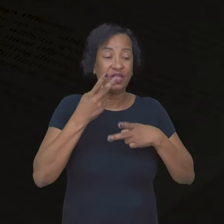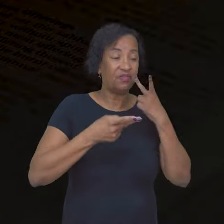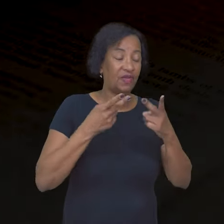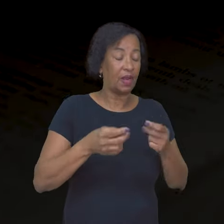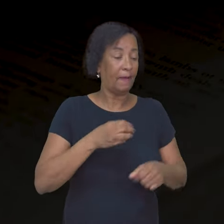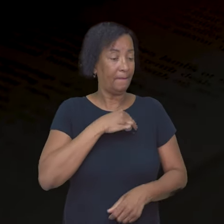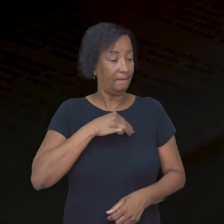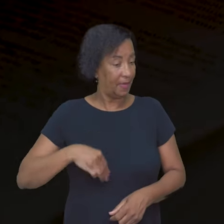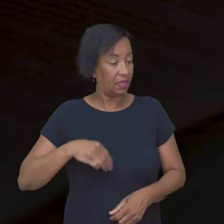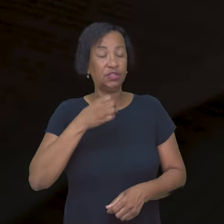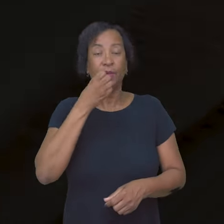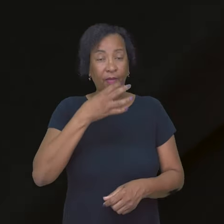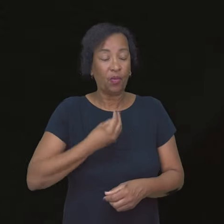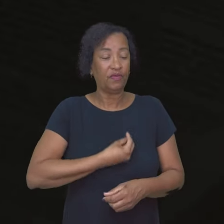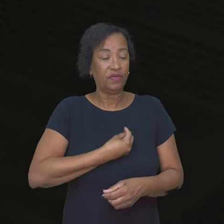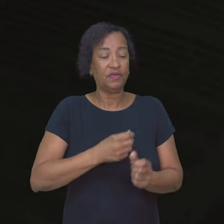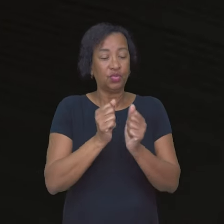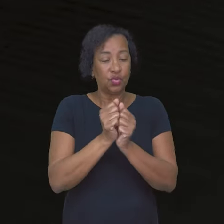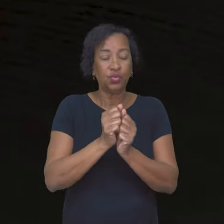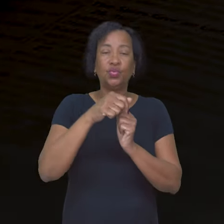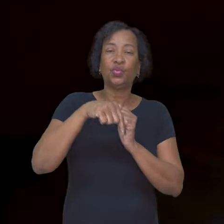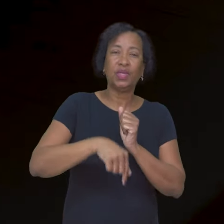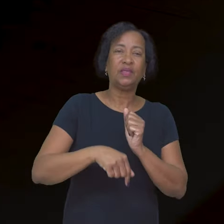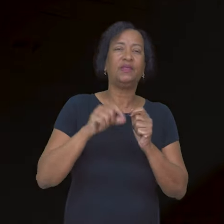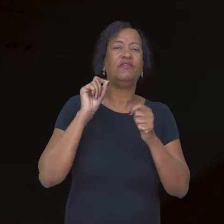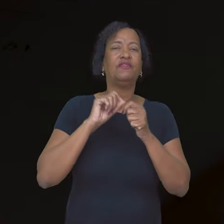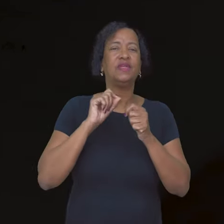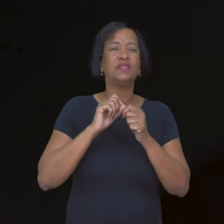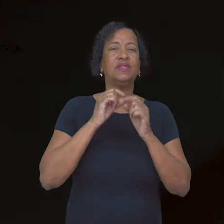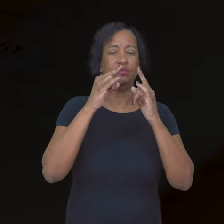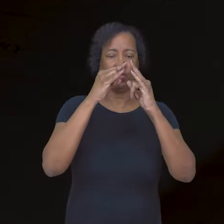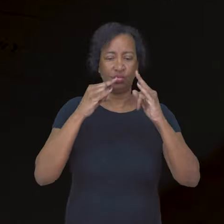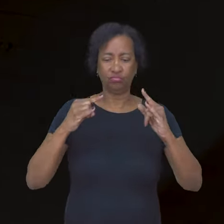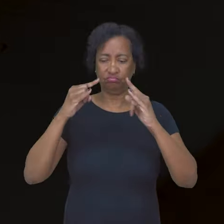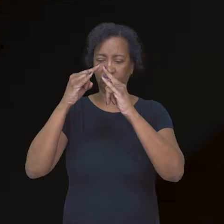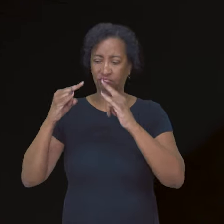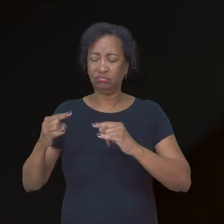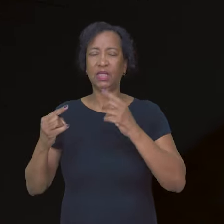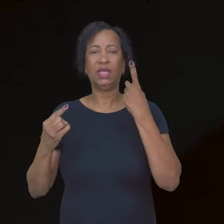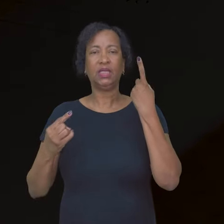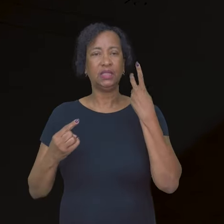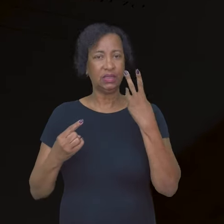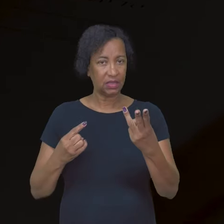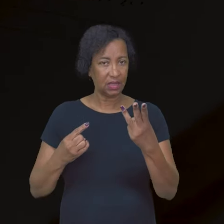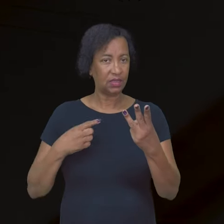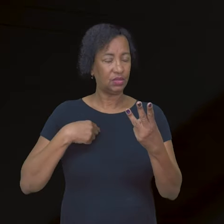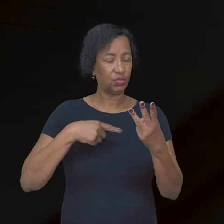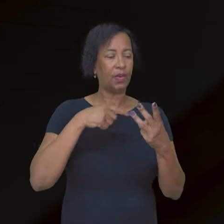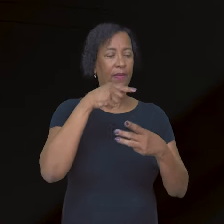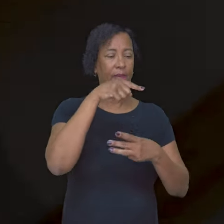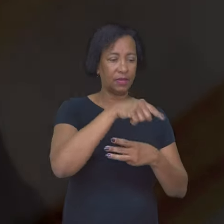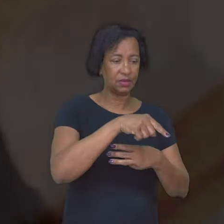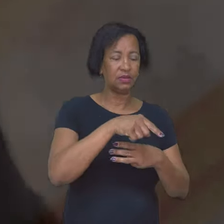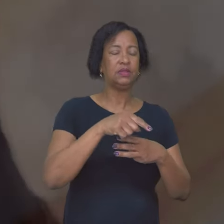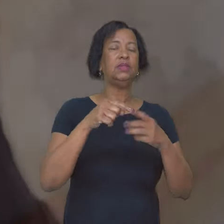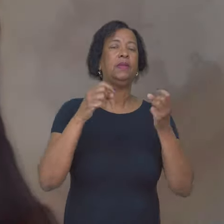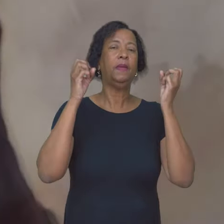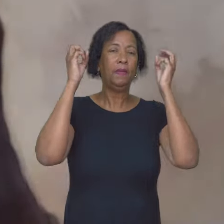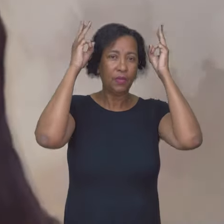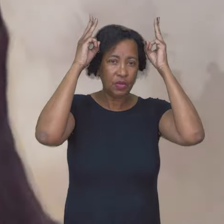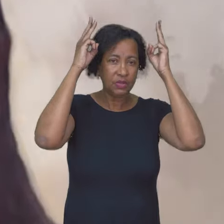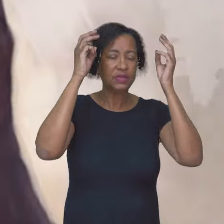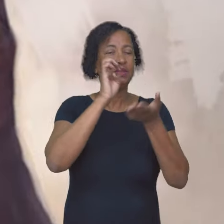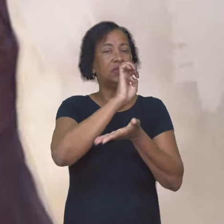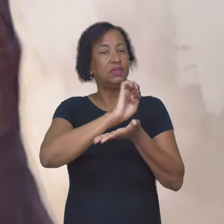mestre É bom estarmos aqui façamos três tendas uma para ti uma para Moisés e uma para Elias como ele não sabia o que dizer